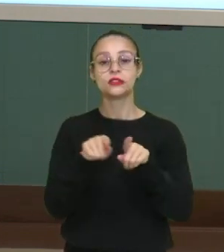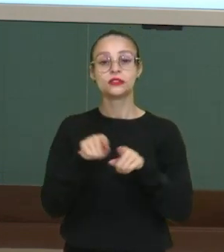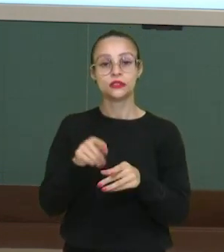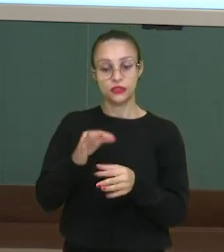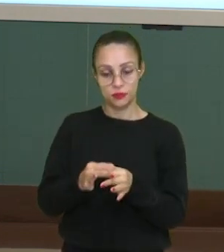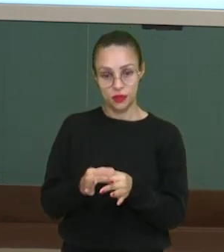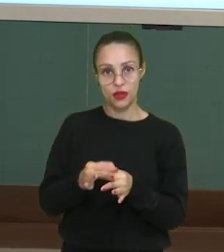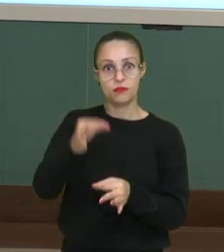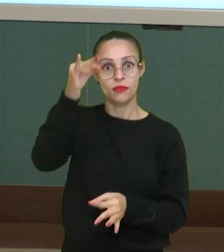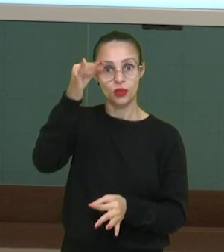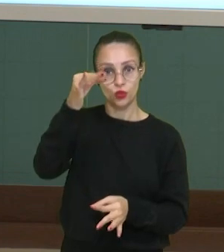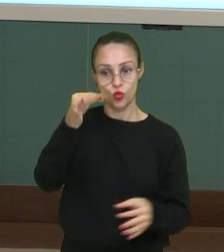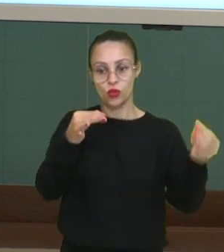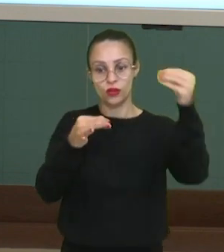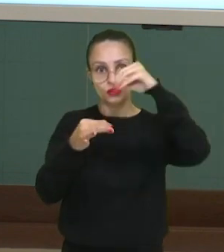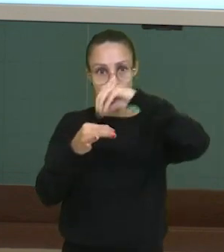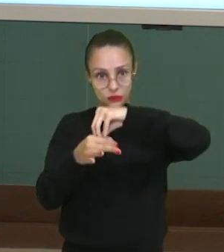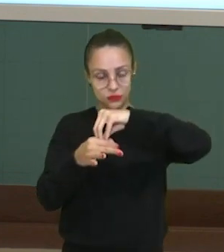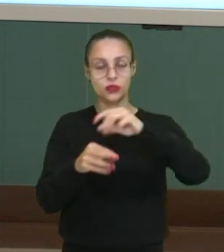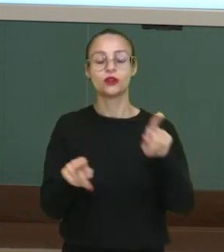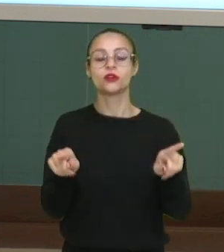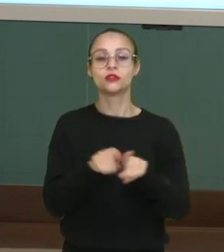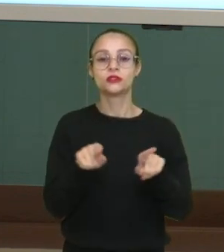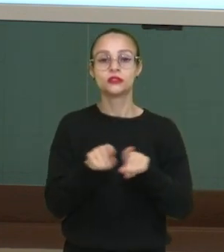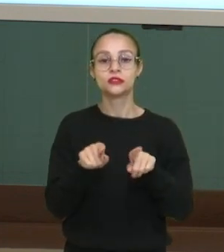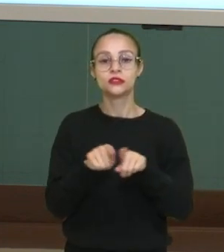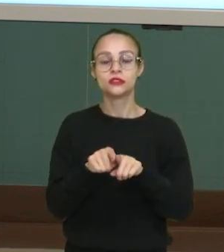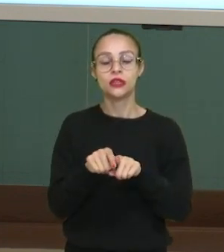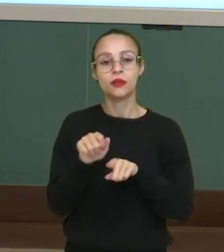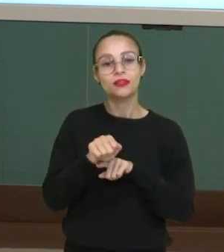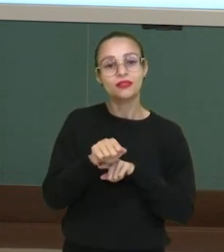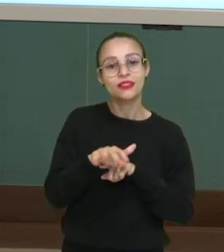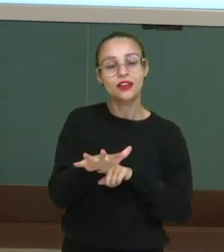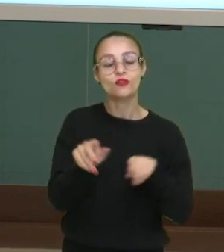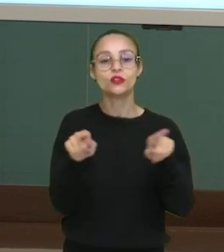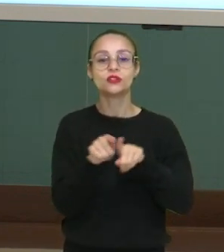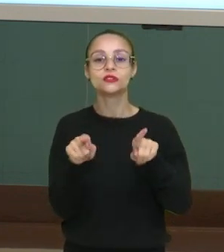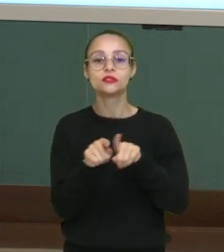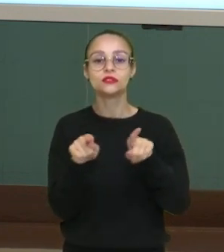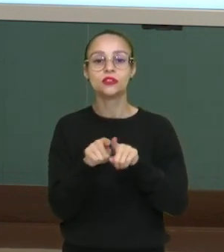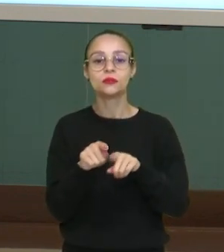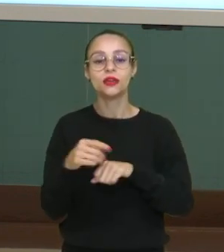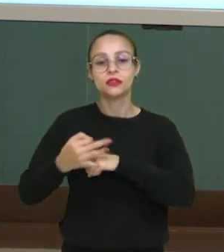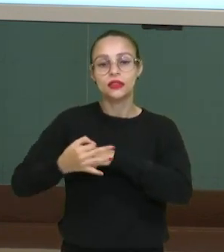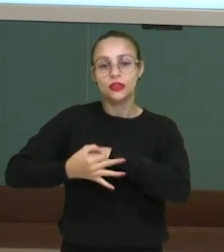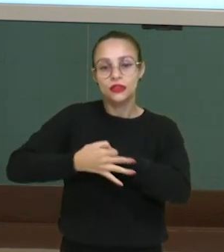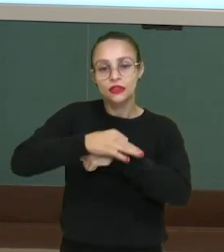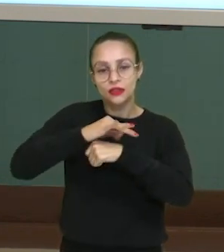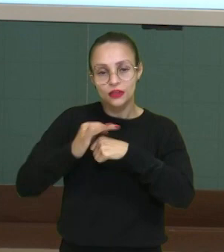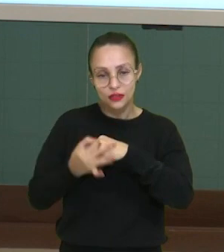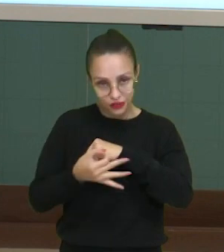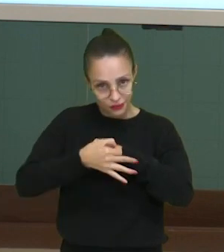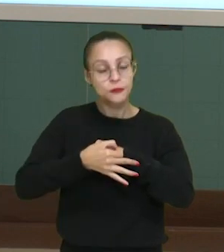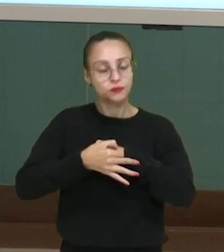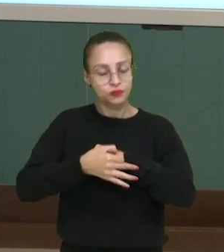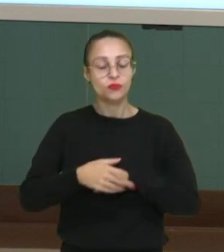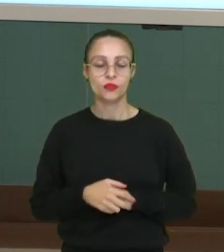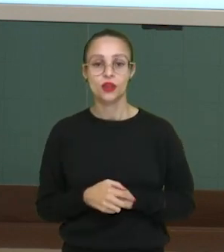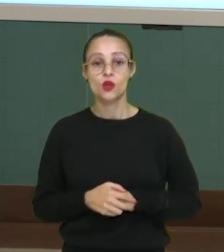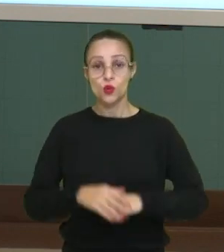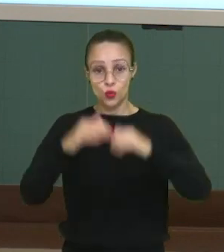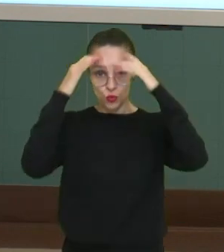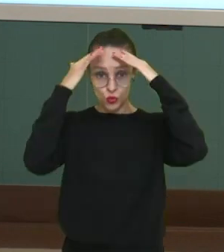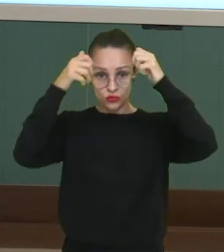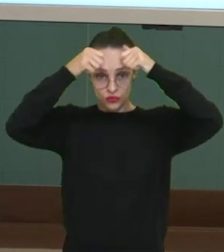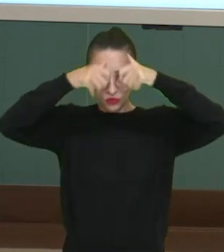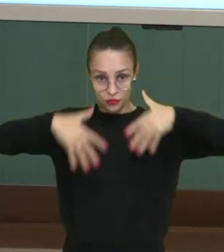ou espinhal, pelos nervos e também pelos gânglios. E o sistema nervoso é dividido